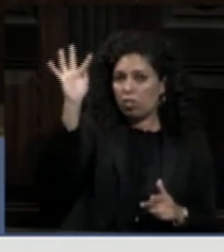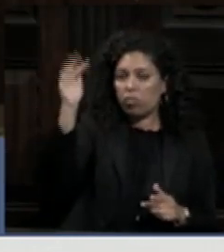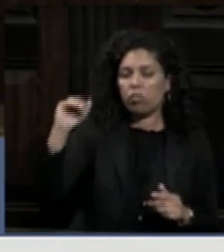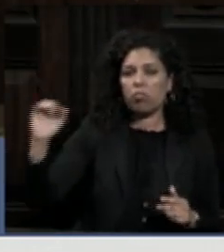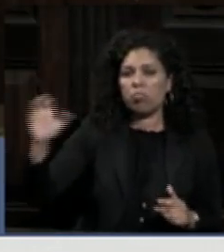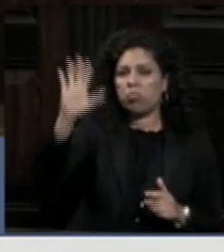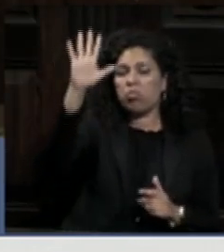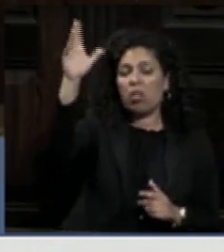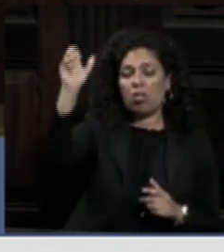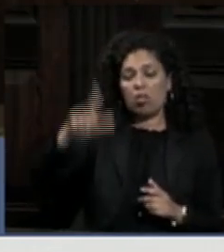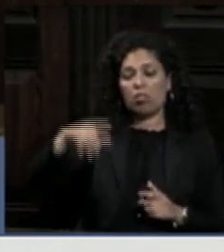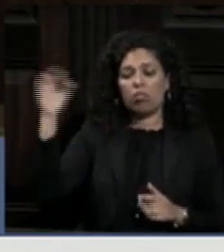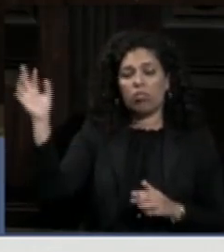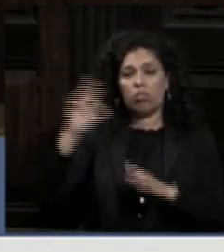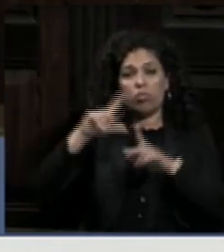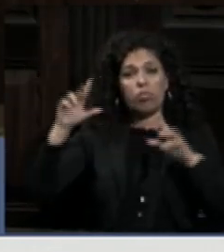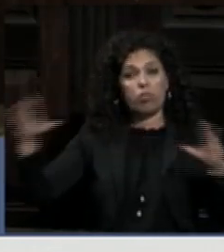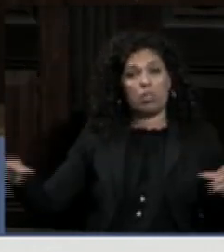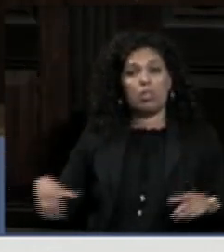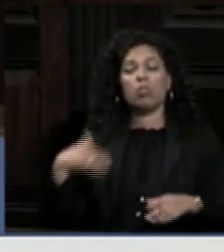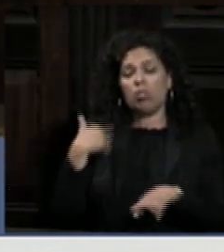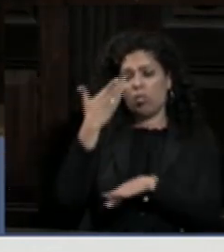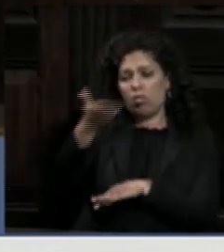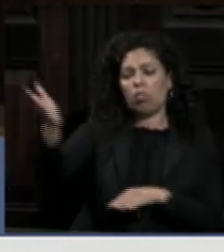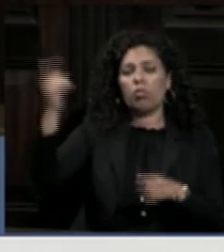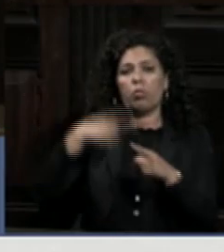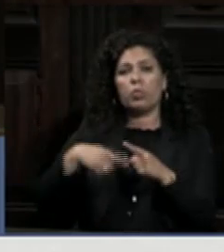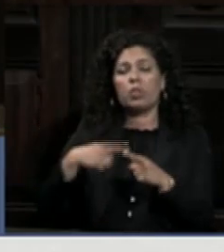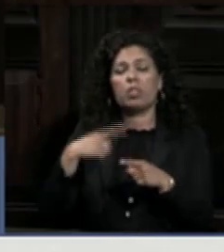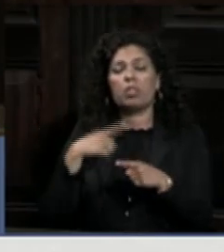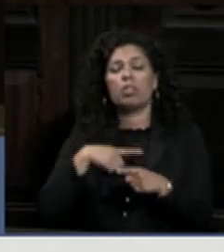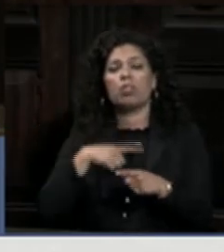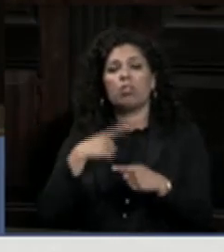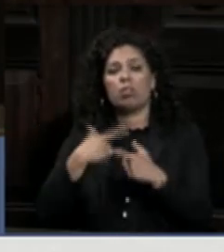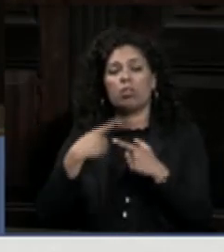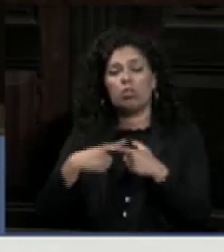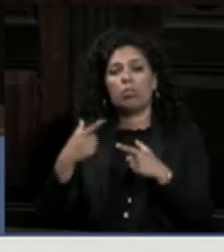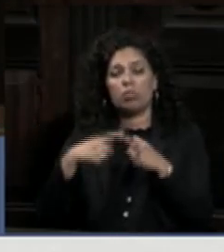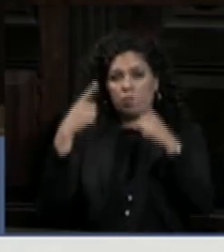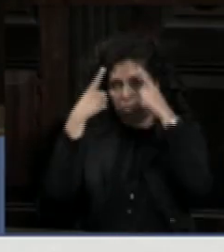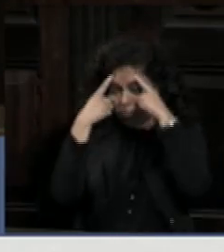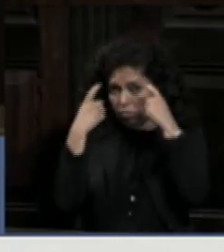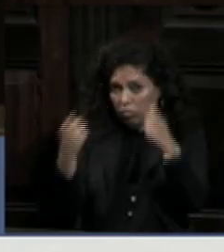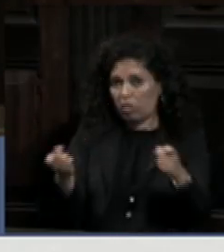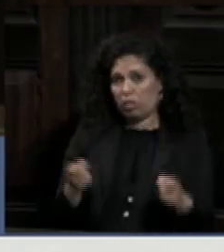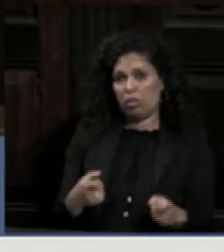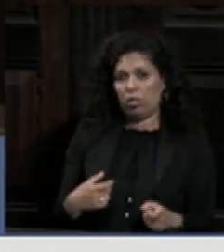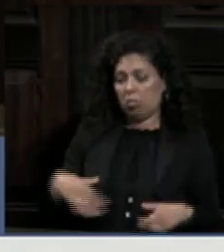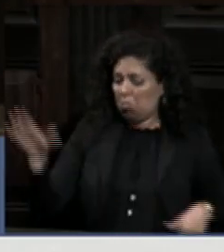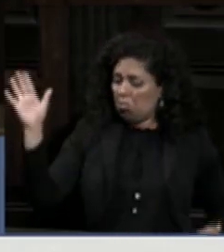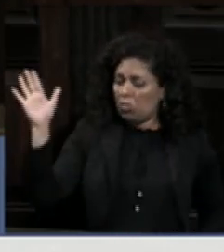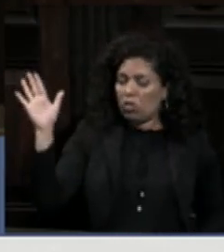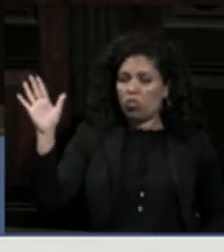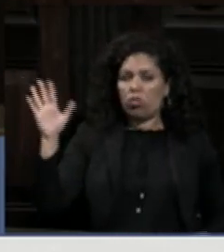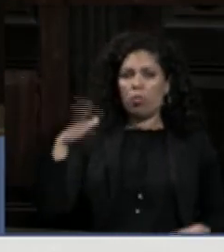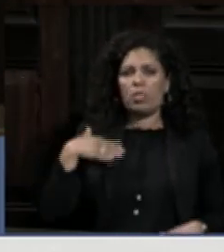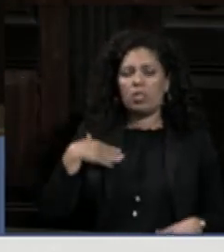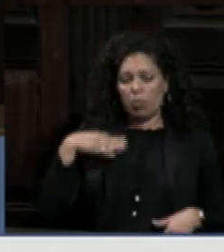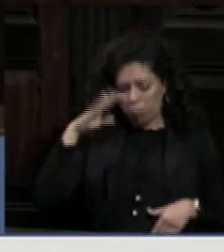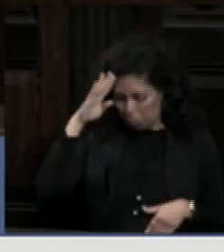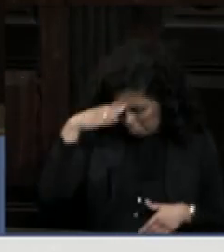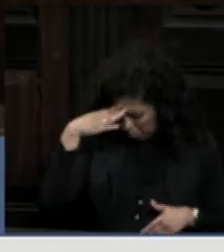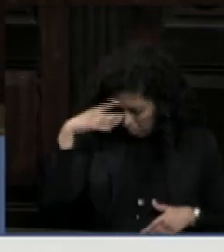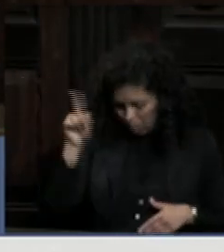que temos lá um problema sério que é a violência do tráfico mas eu não vou abaixar a cabeça se os meus